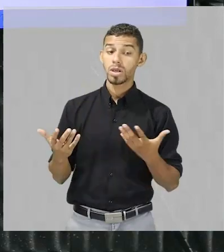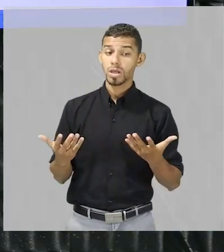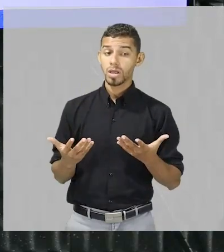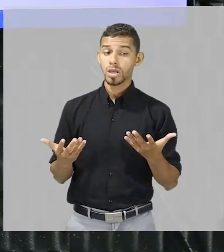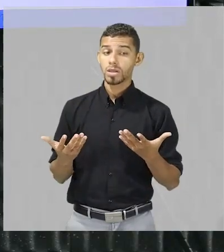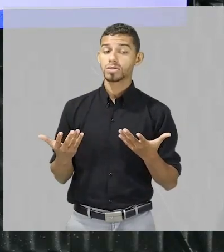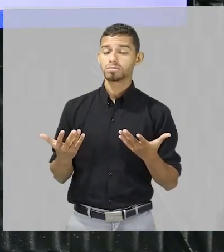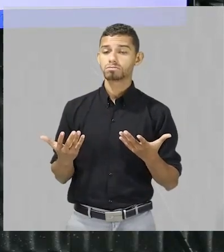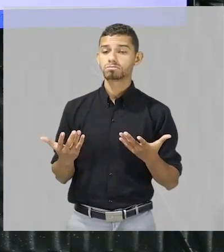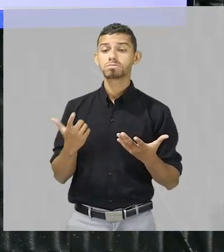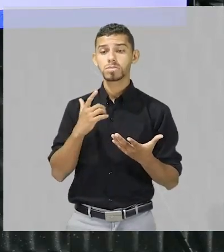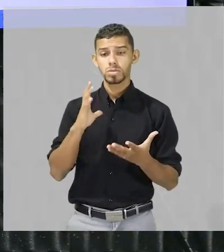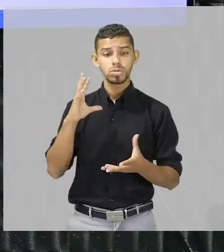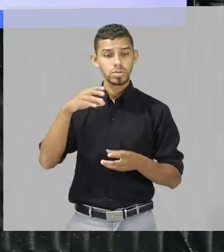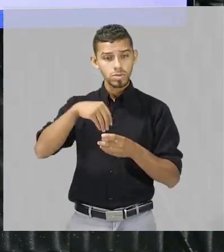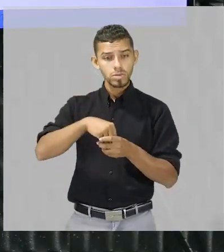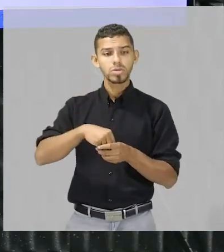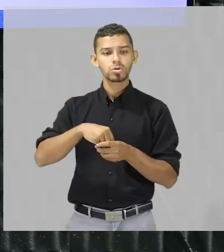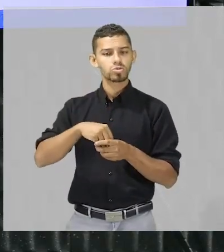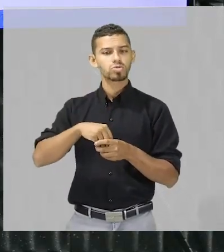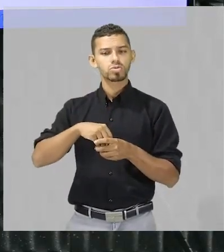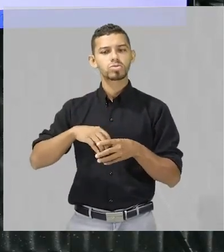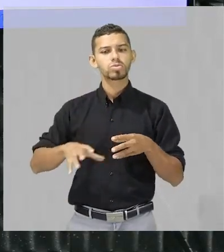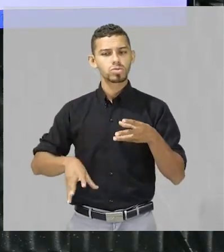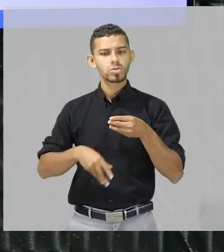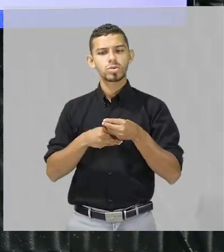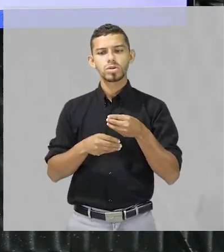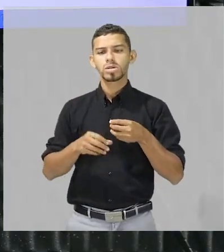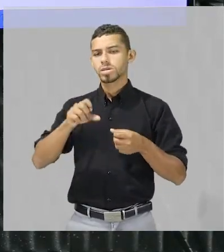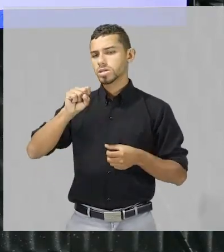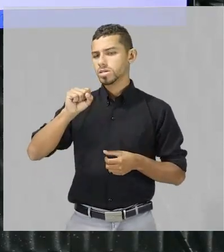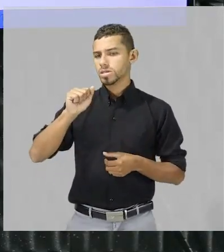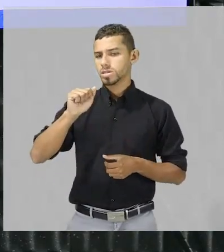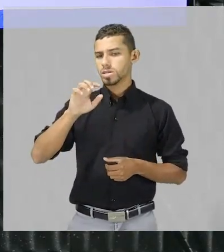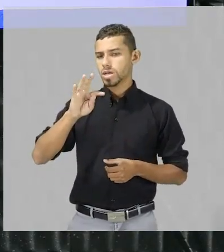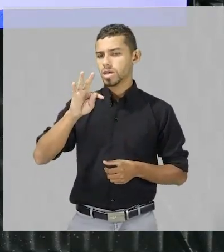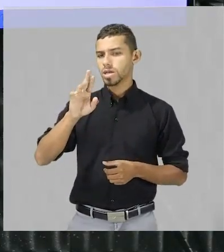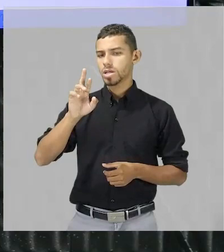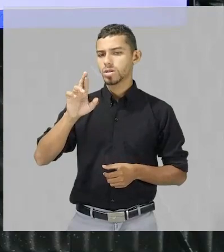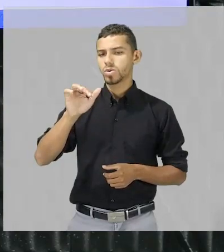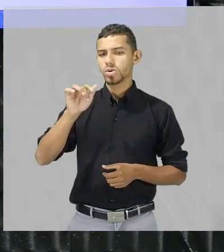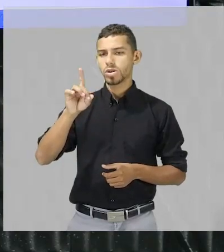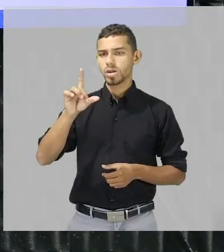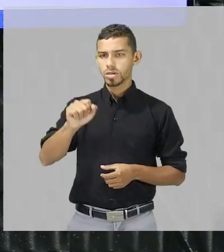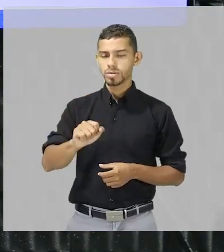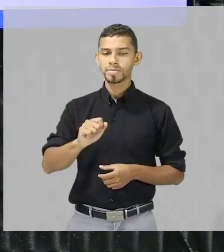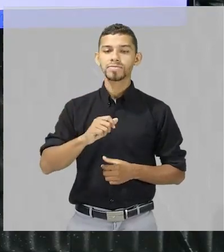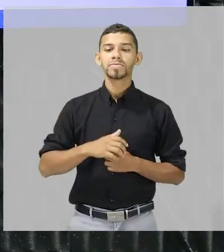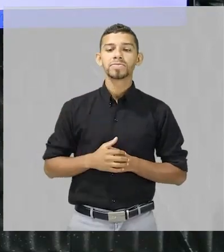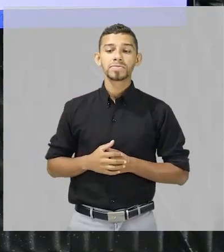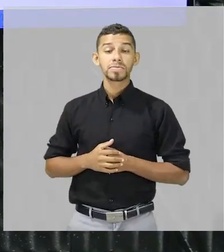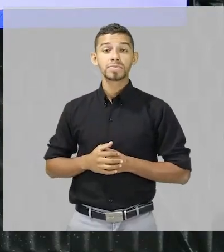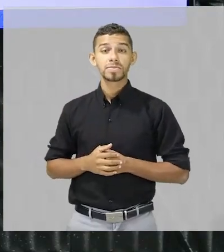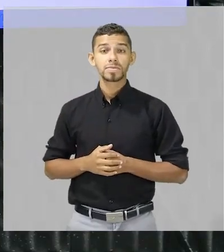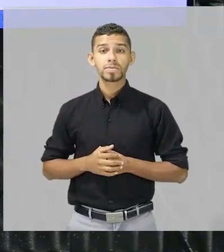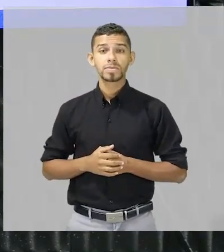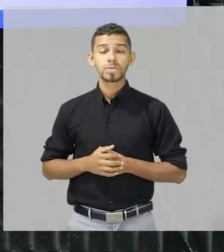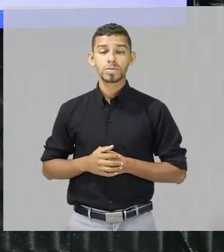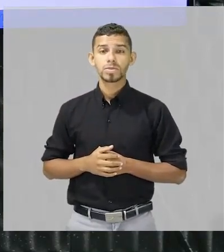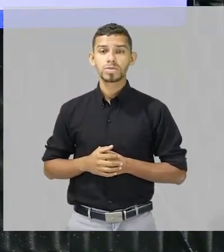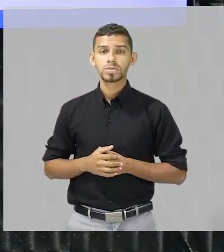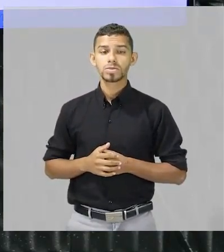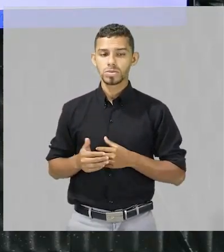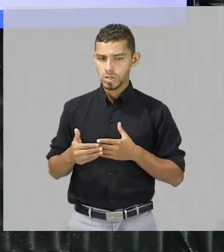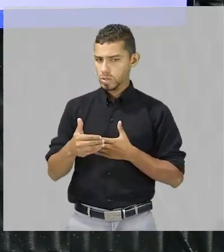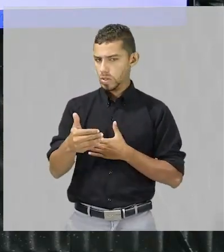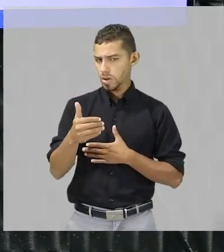provenientes de um composto de cadeia alifática saturada, normal e homogênea.